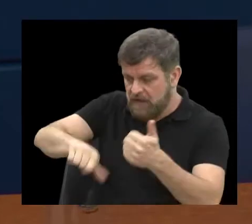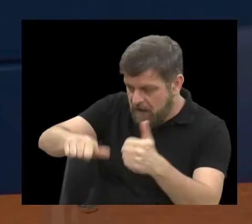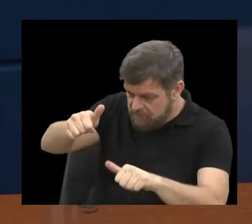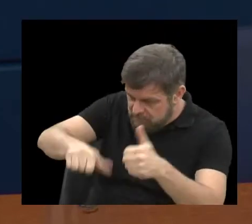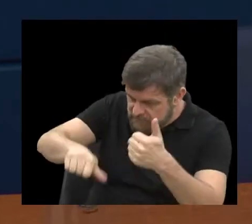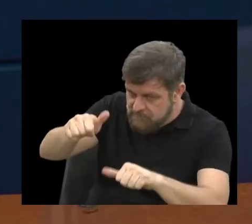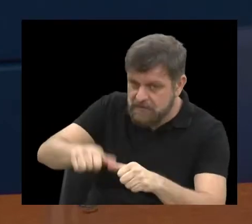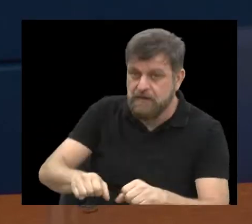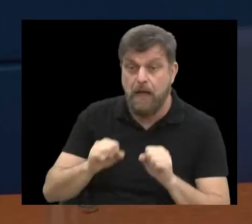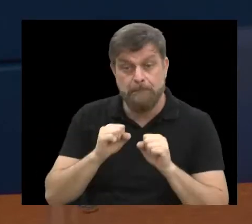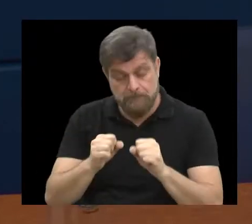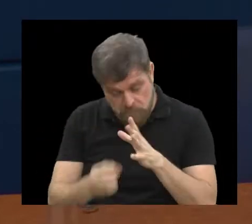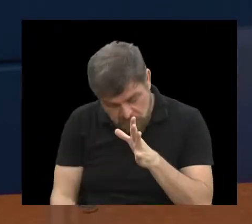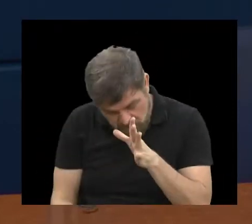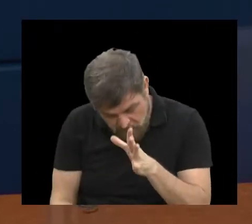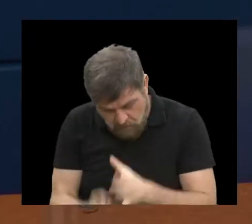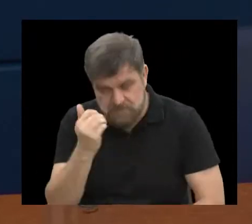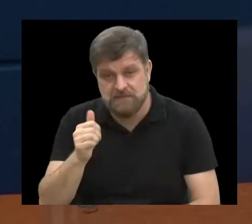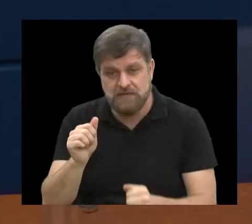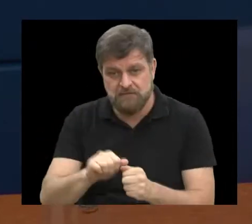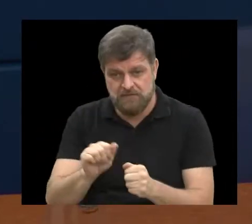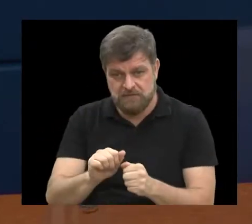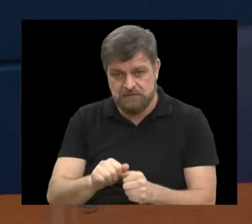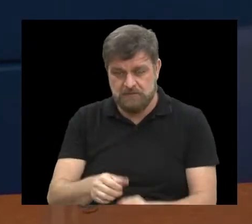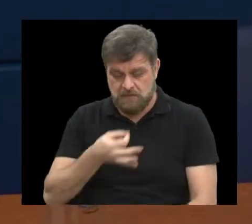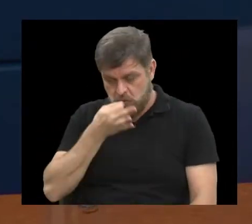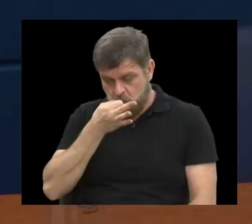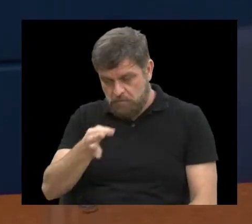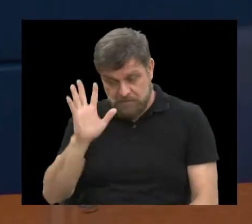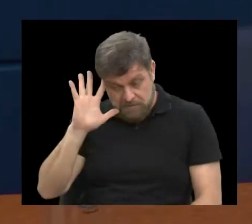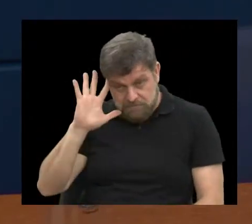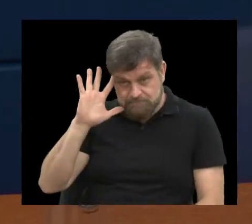isso e pode transformar ou não a